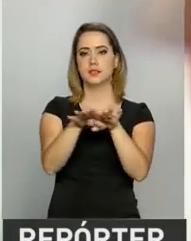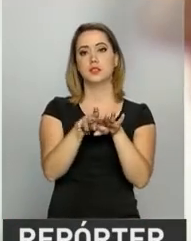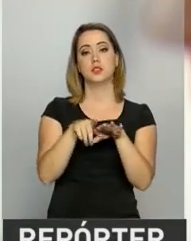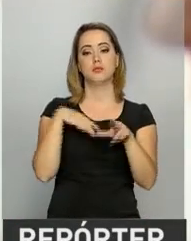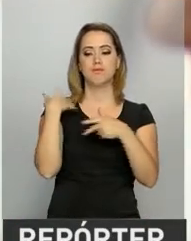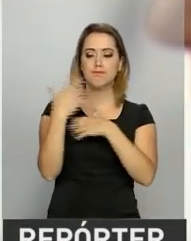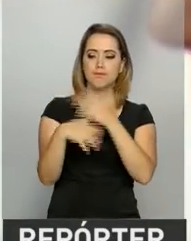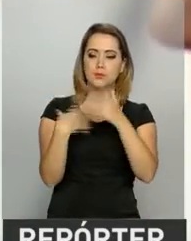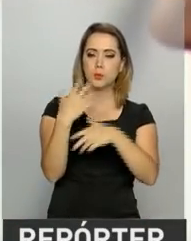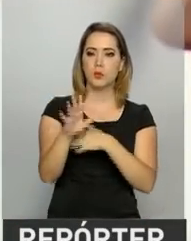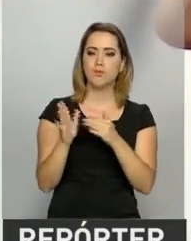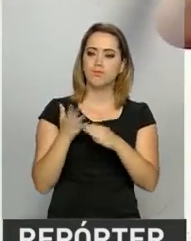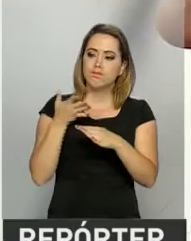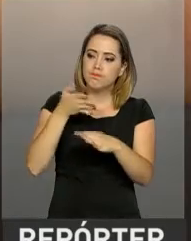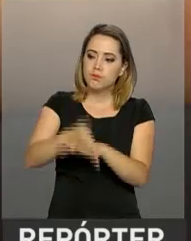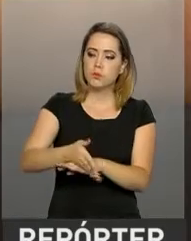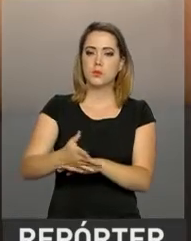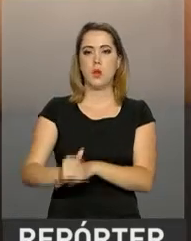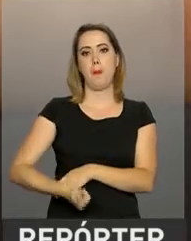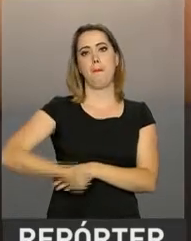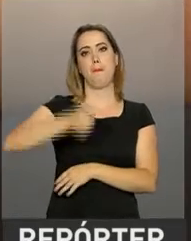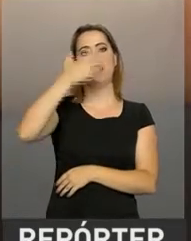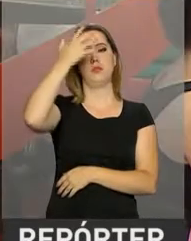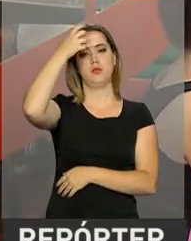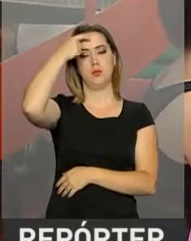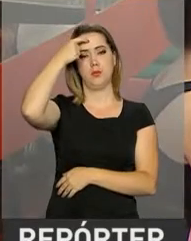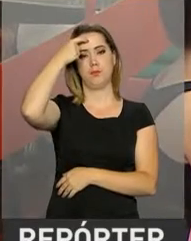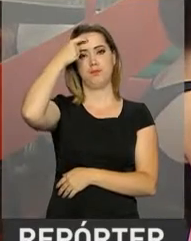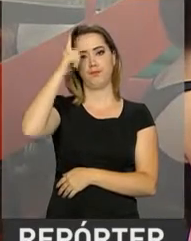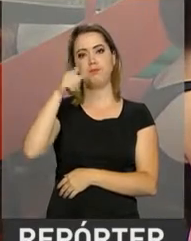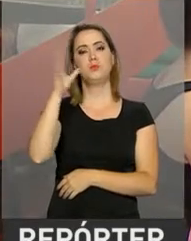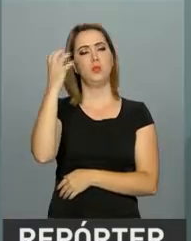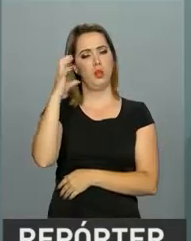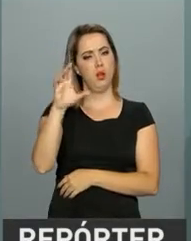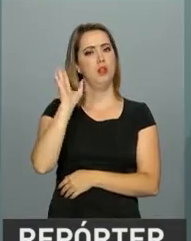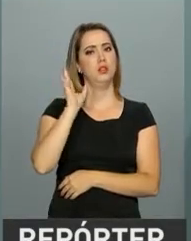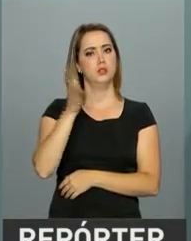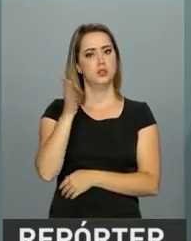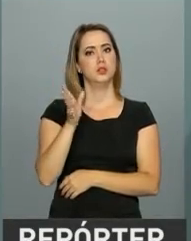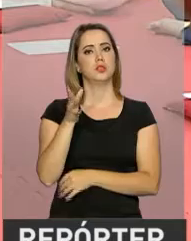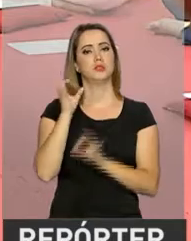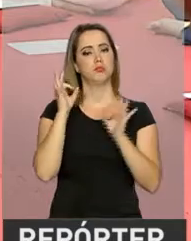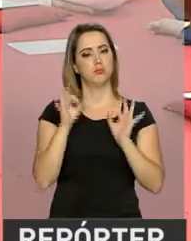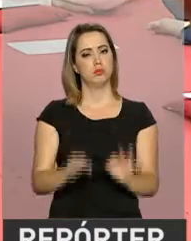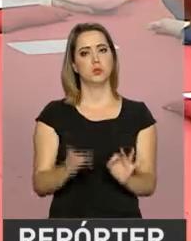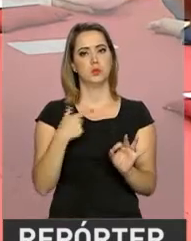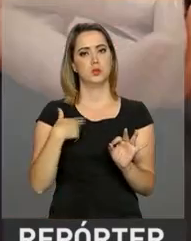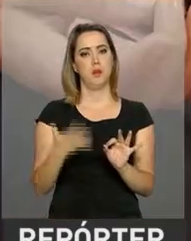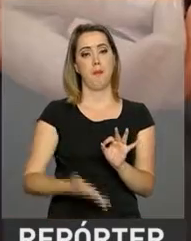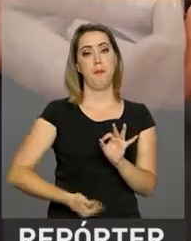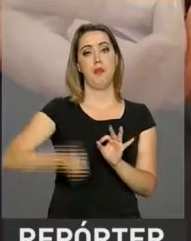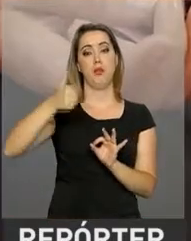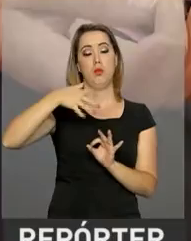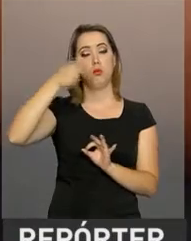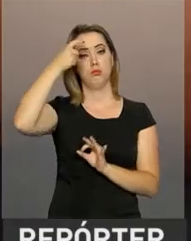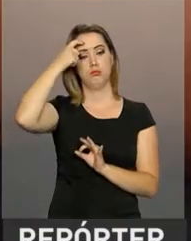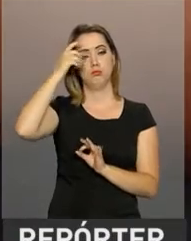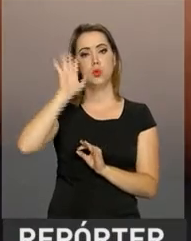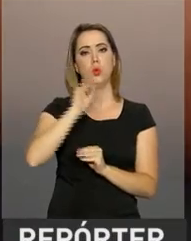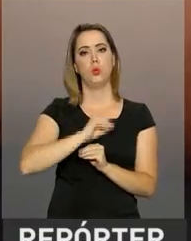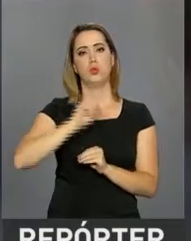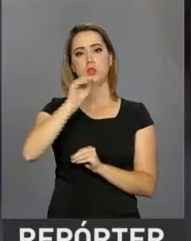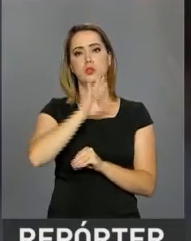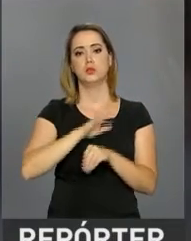constante vai além do bem-estar mental ea ciência tem provado cada vez mais a eficácia da meditação como parte do tratamento